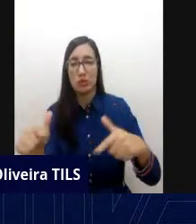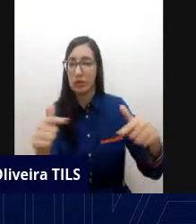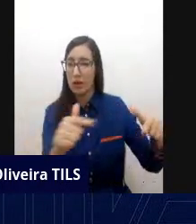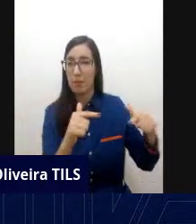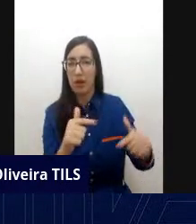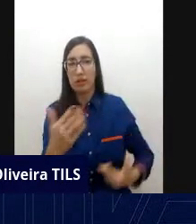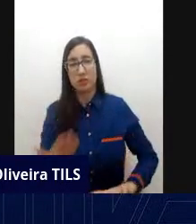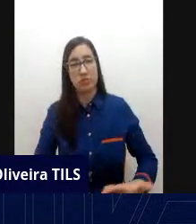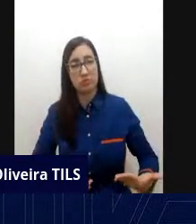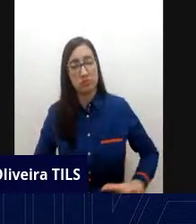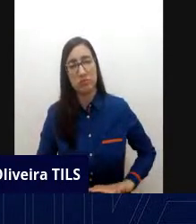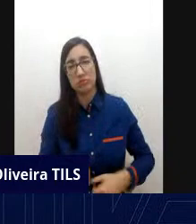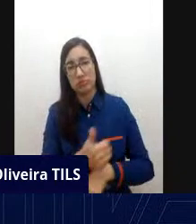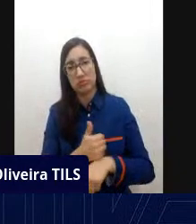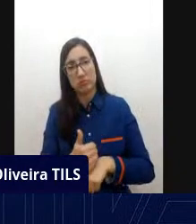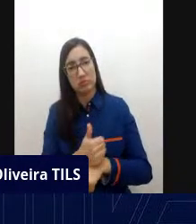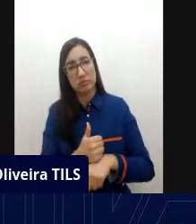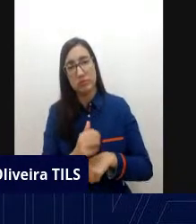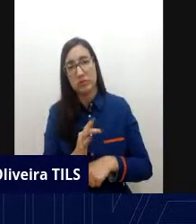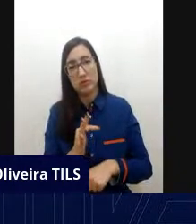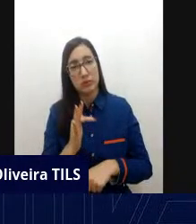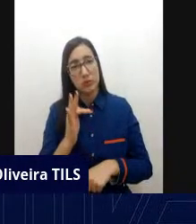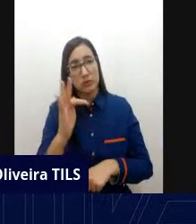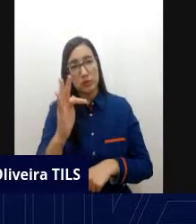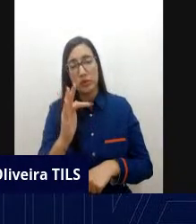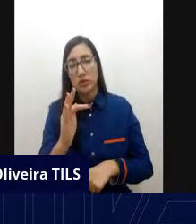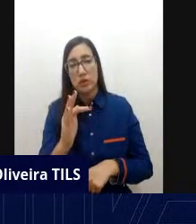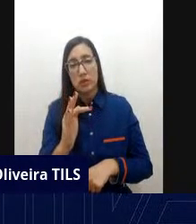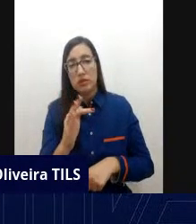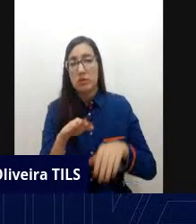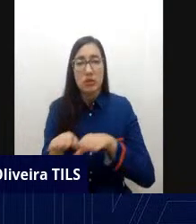faceta doentia dessa nossa sociedade.